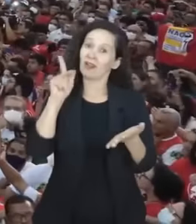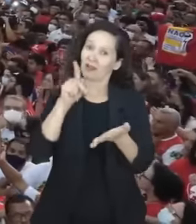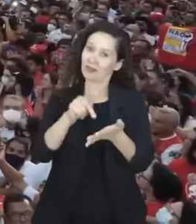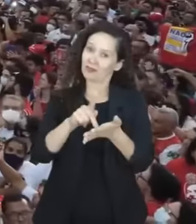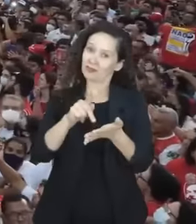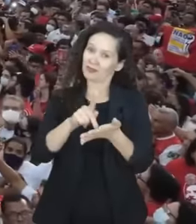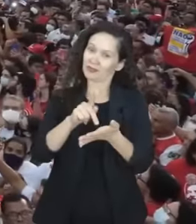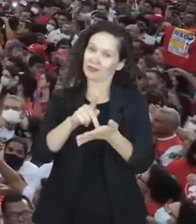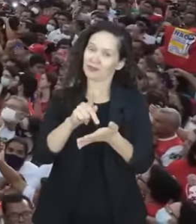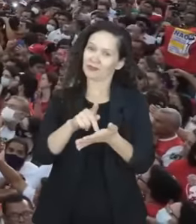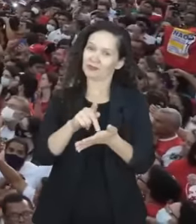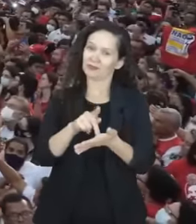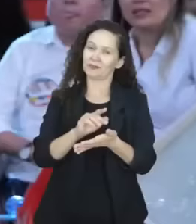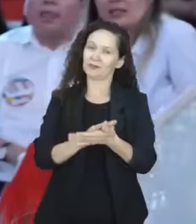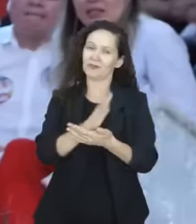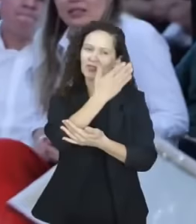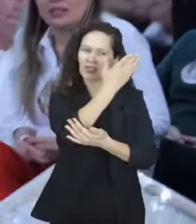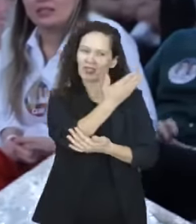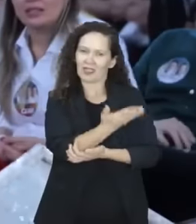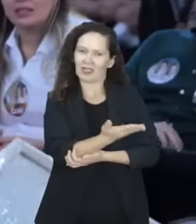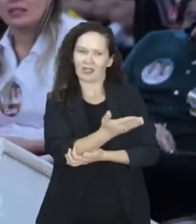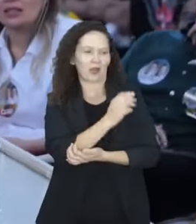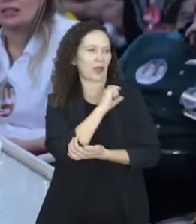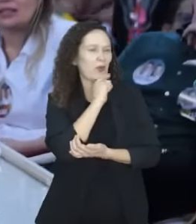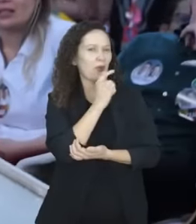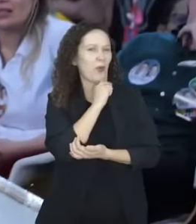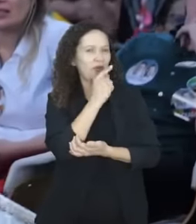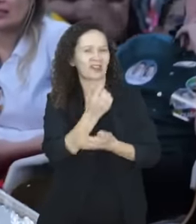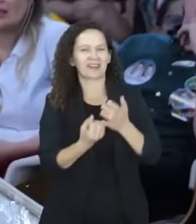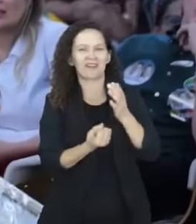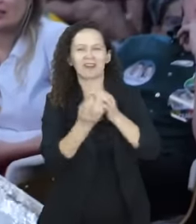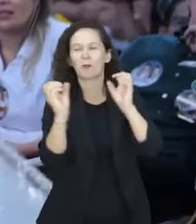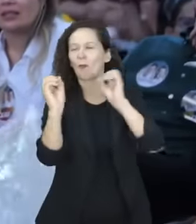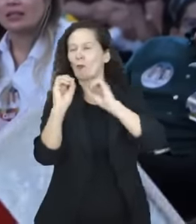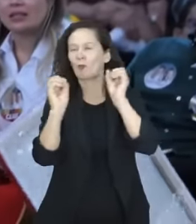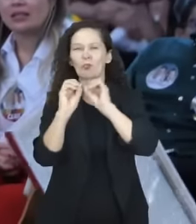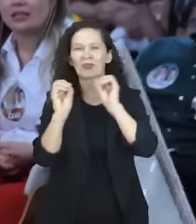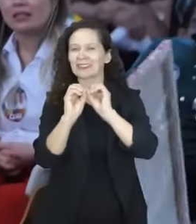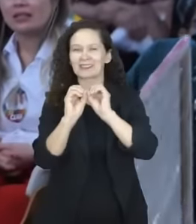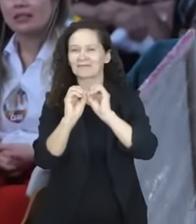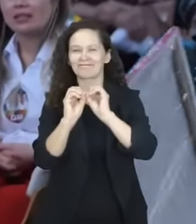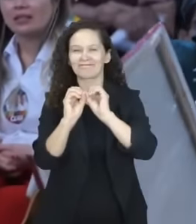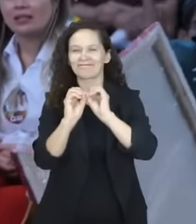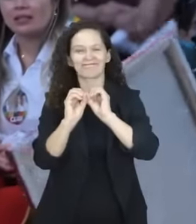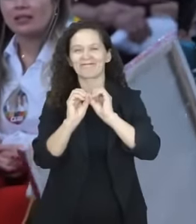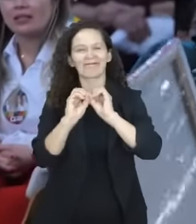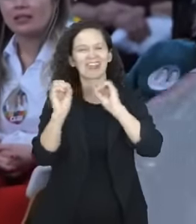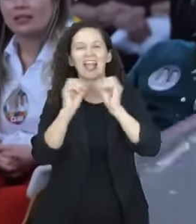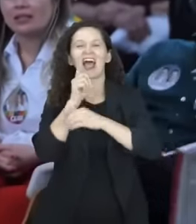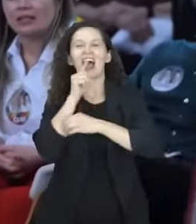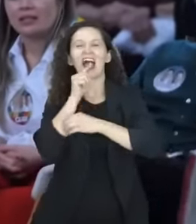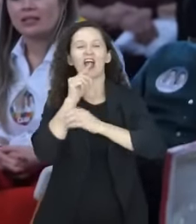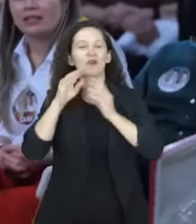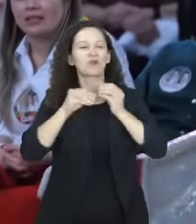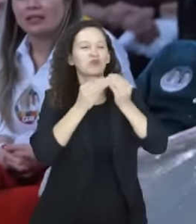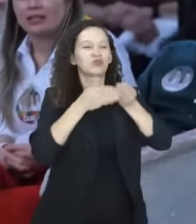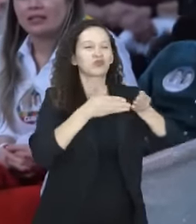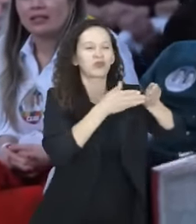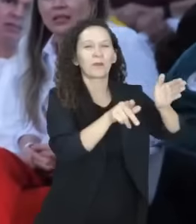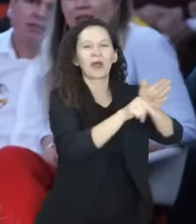ele não conseguiu fazer transposição nem para levar água para a boca dele, para lavar